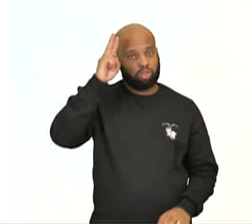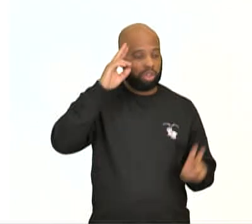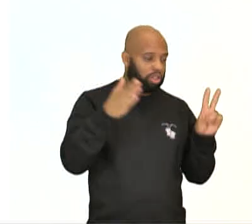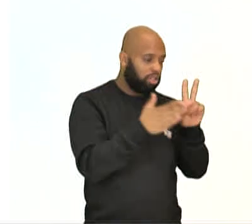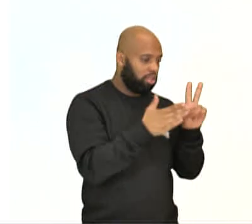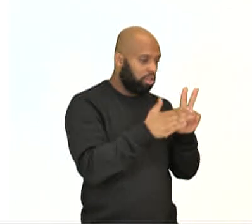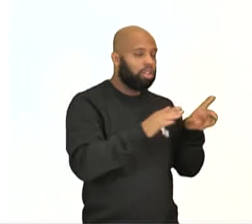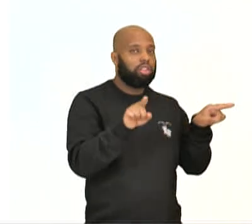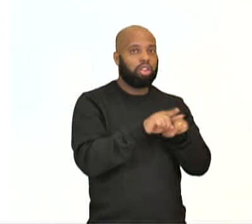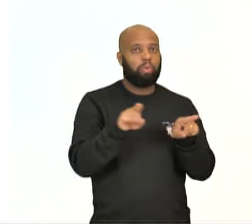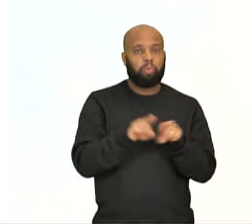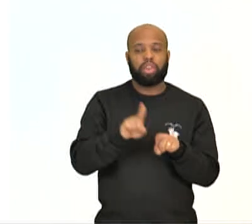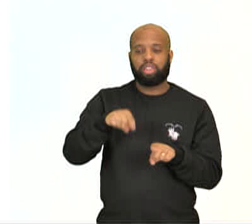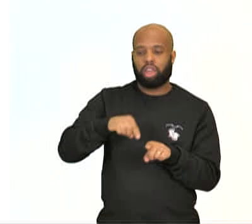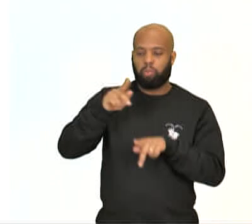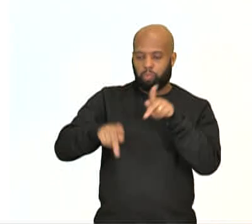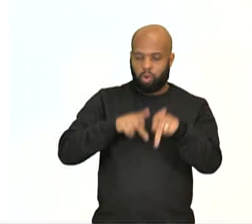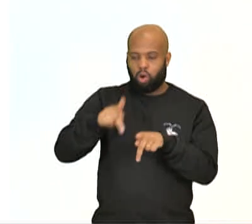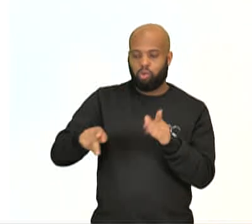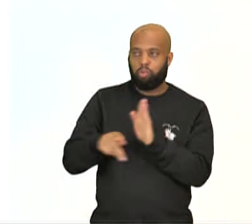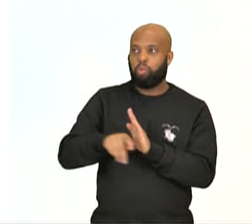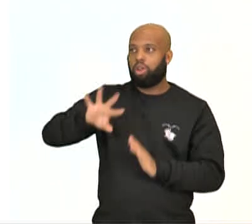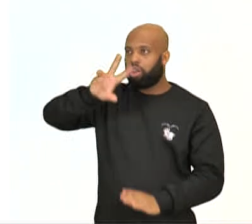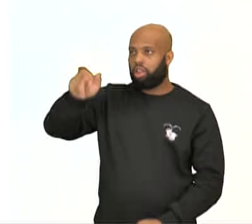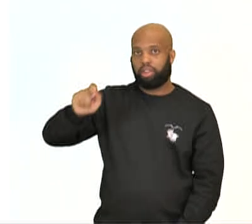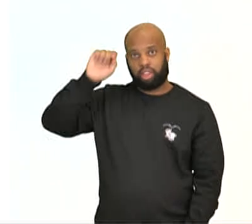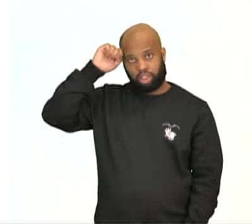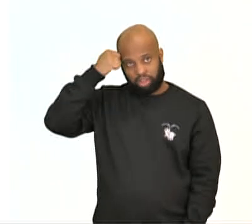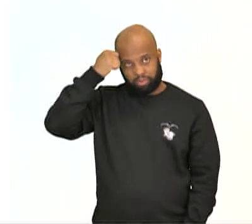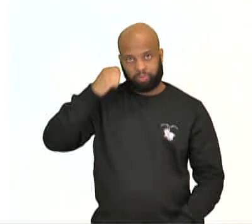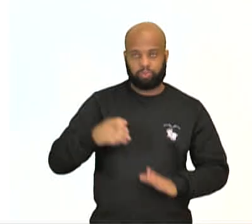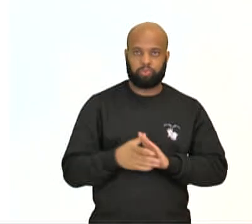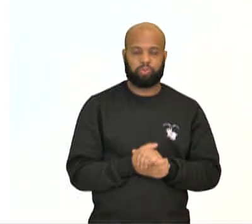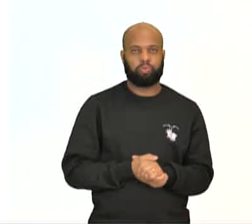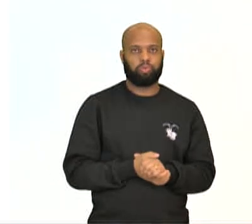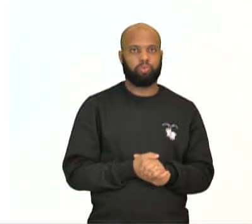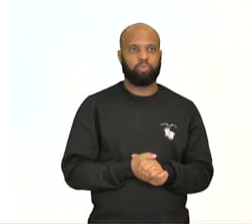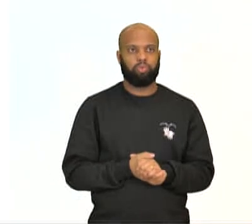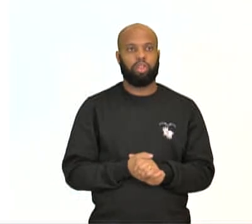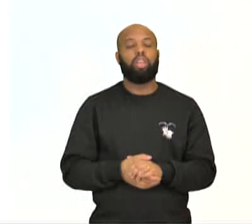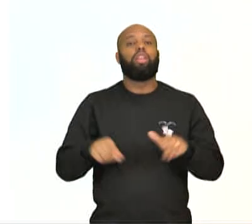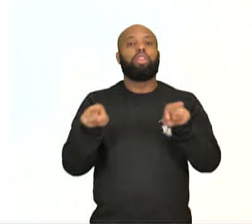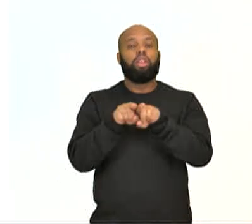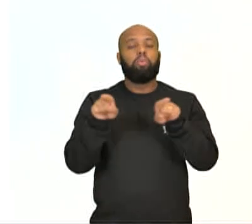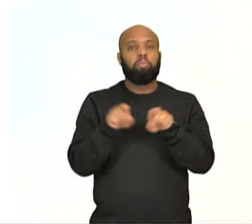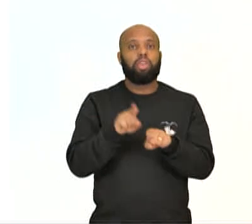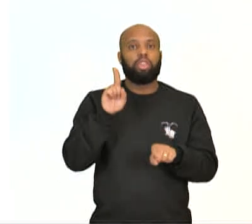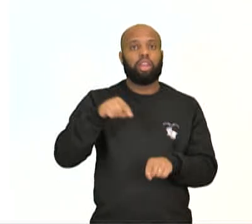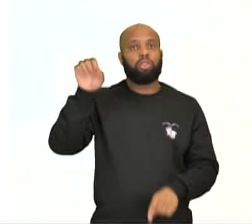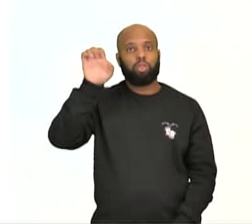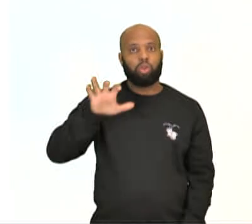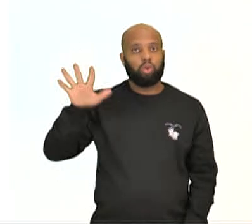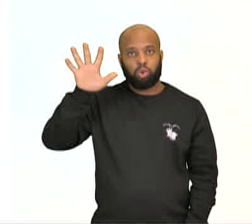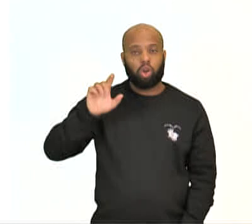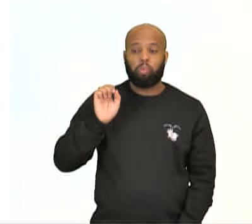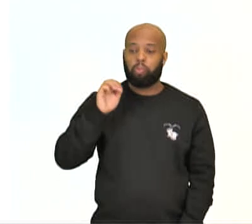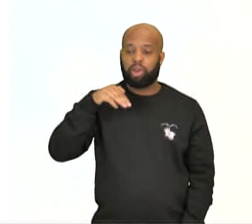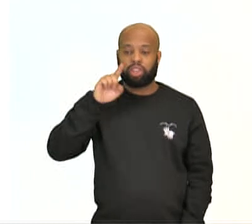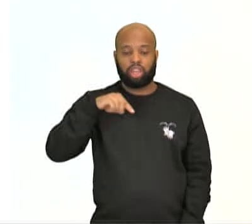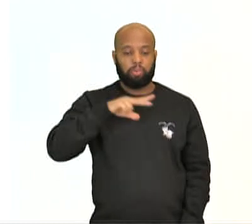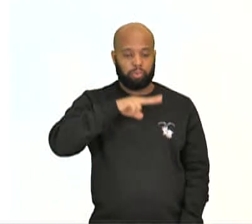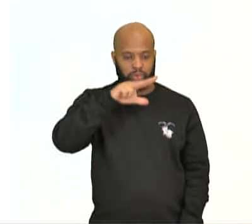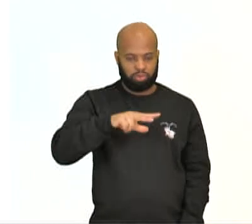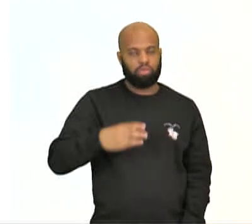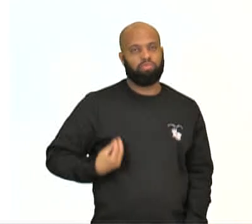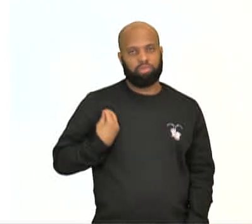povos vindo da África, especialmente do Congo e da Angola. Dos europeus, especialmente dos portugueses, que se